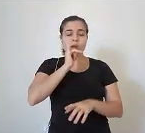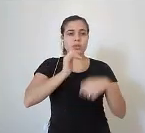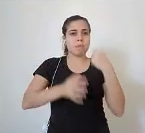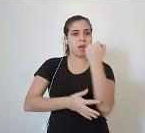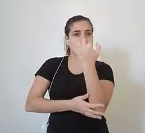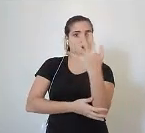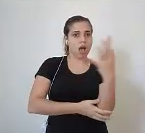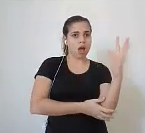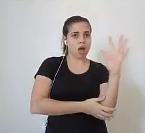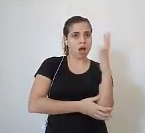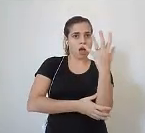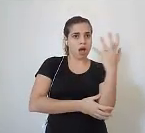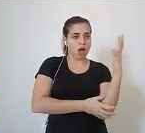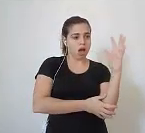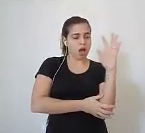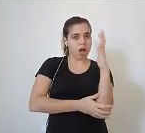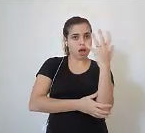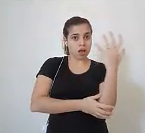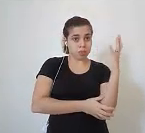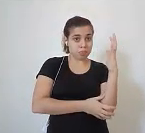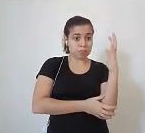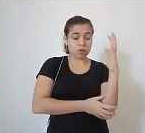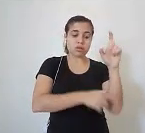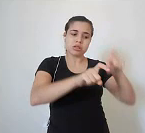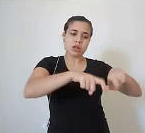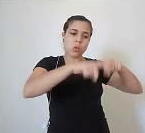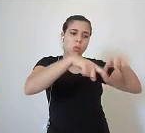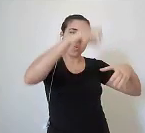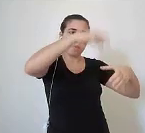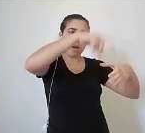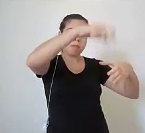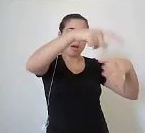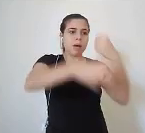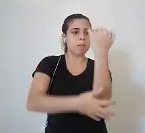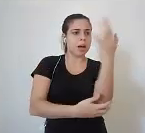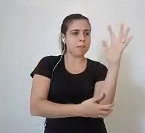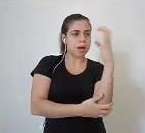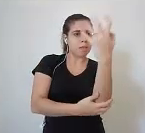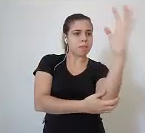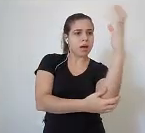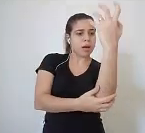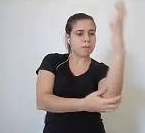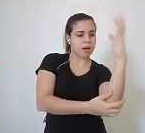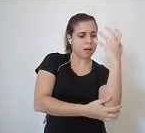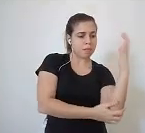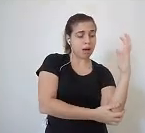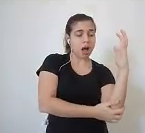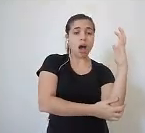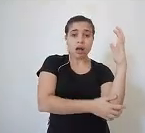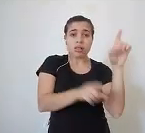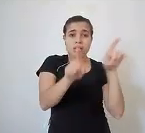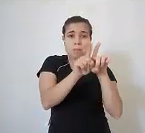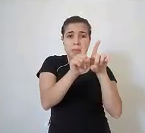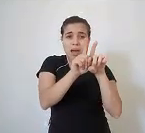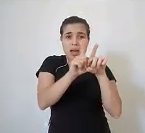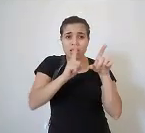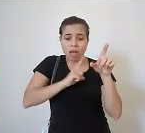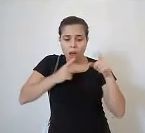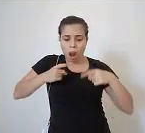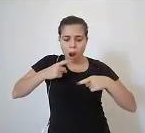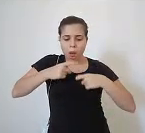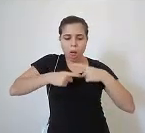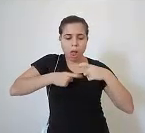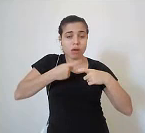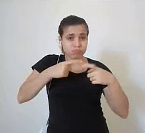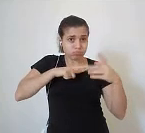né, estragar os alimentos que são usados para consumo humano, gerando uma perda econômica, por exemplo. Então é por isso